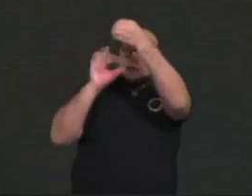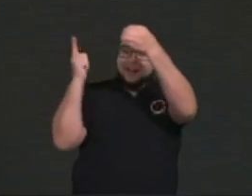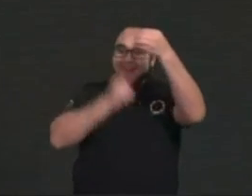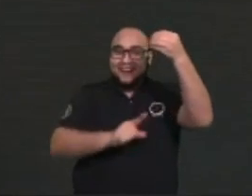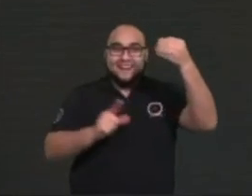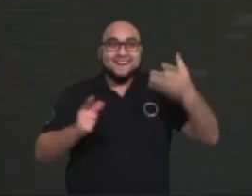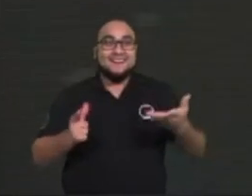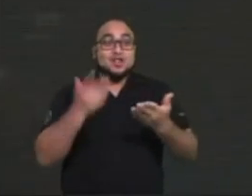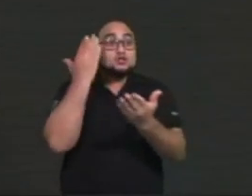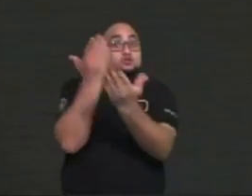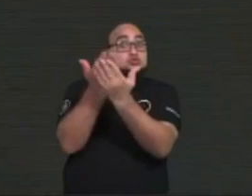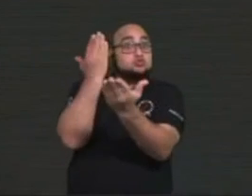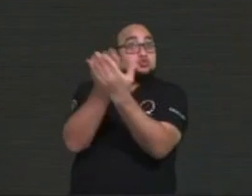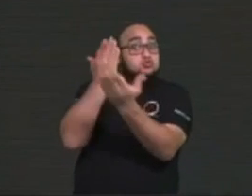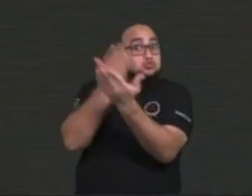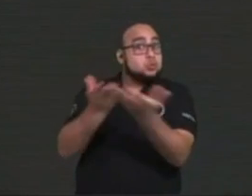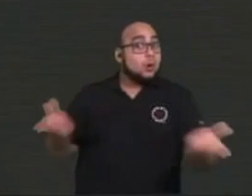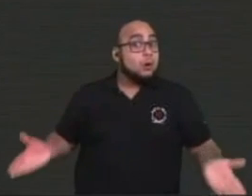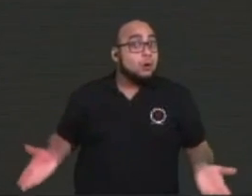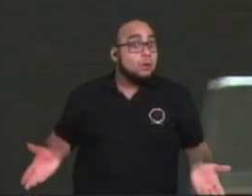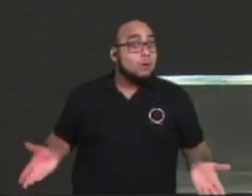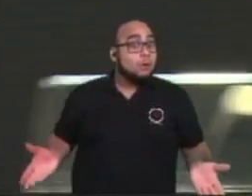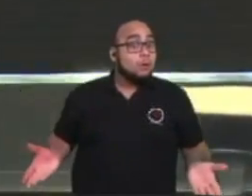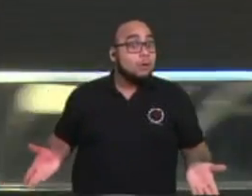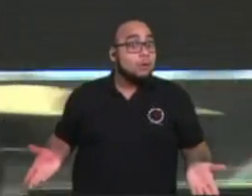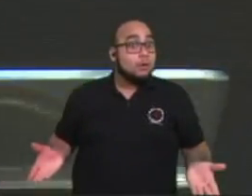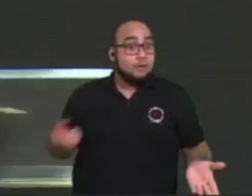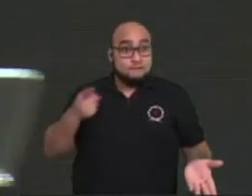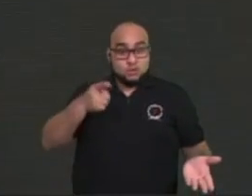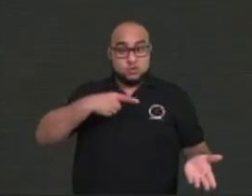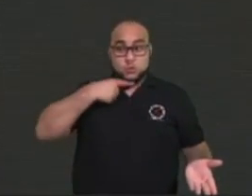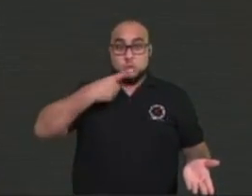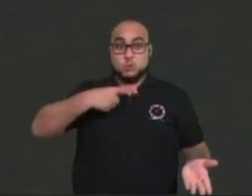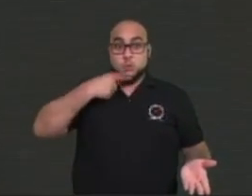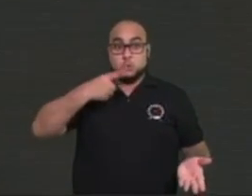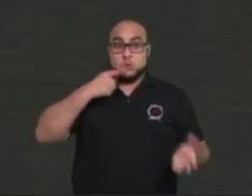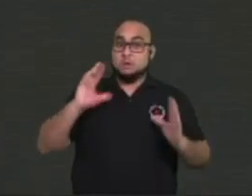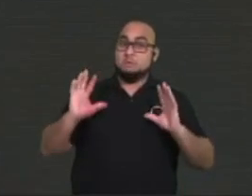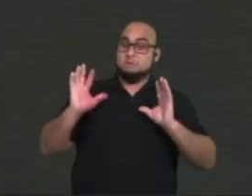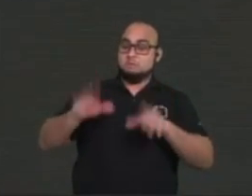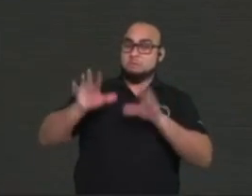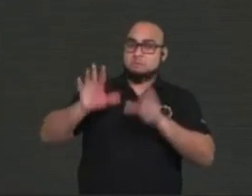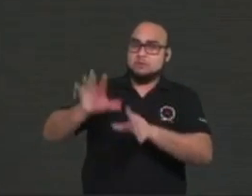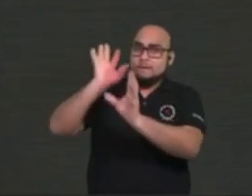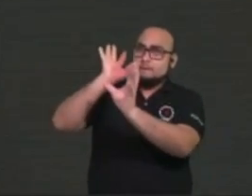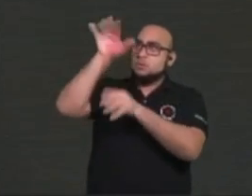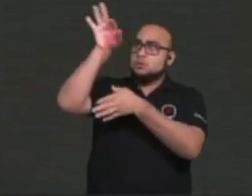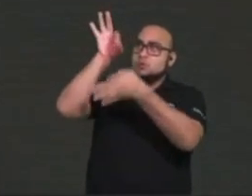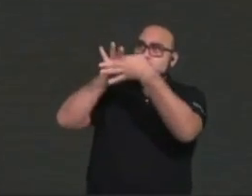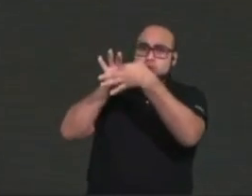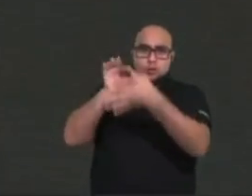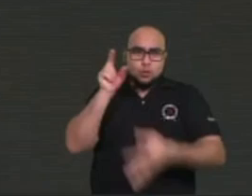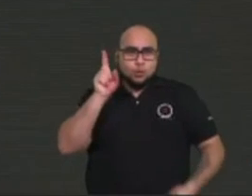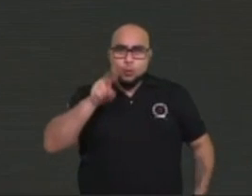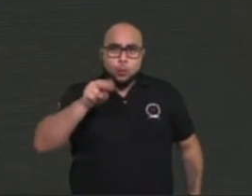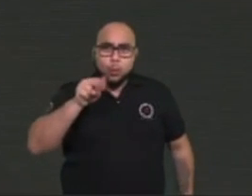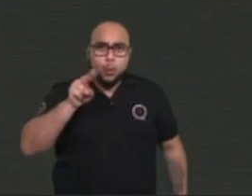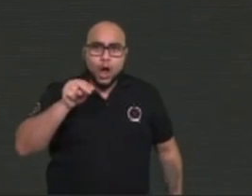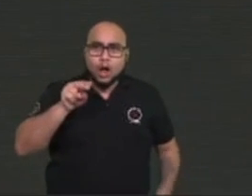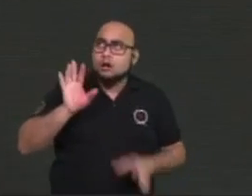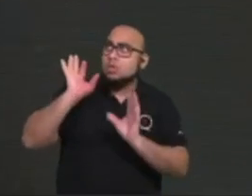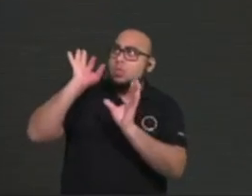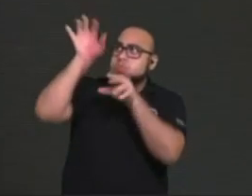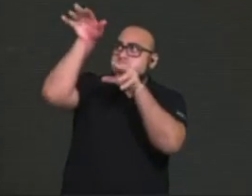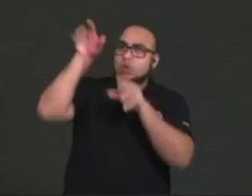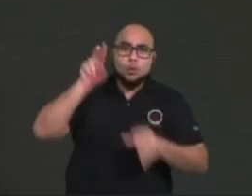estudante na escola secundária de Sampaio você desengonçado cara você nunca vai ser um excelente jogador de basquete ninguém no